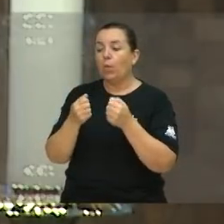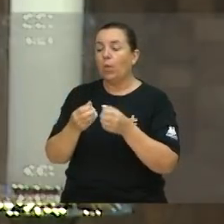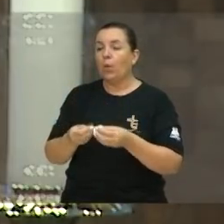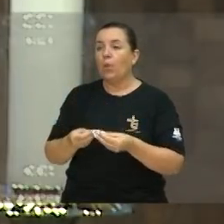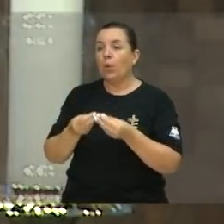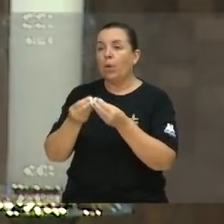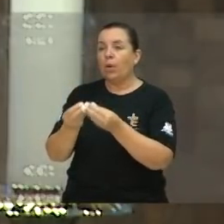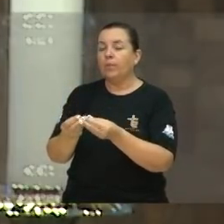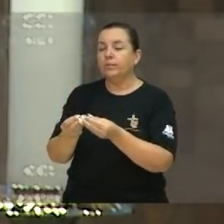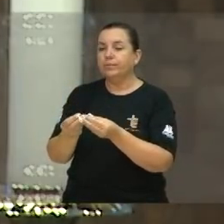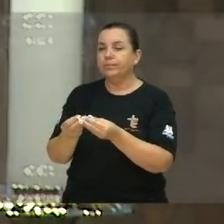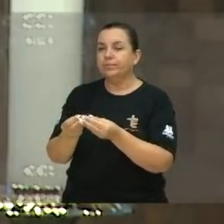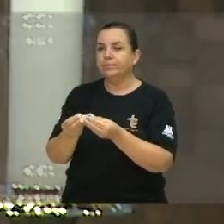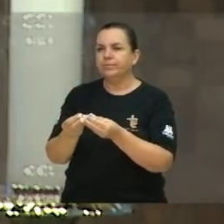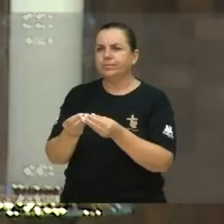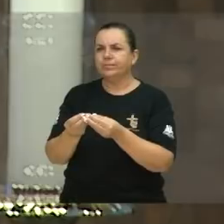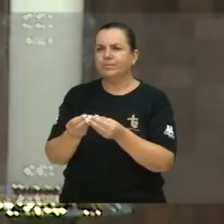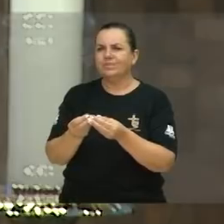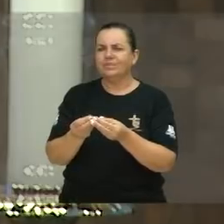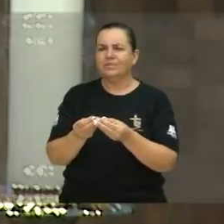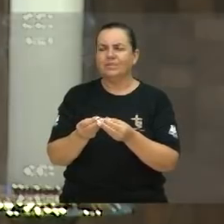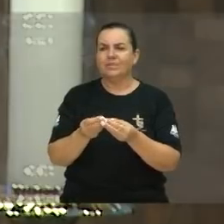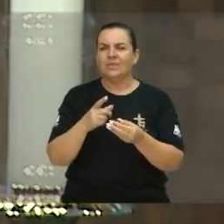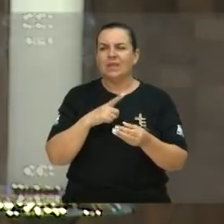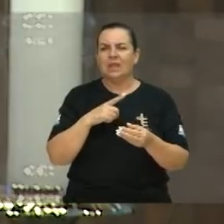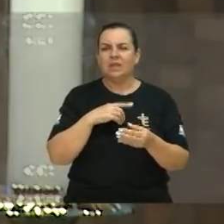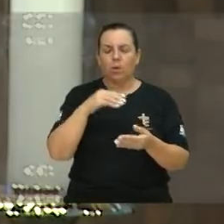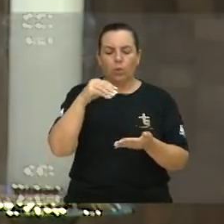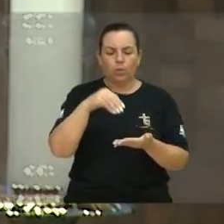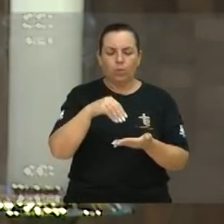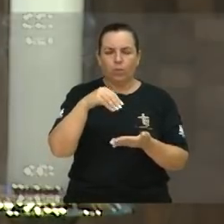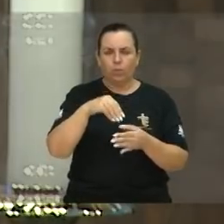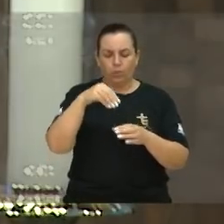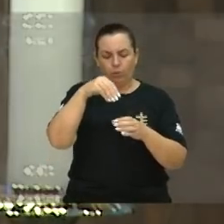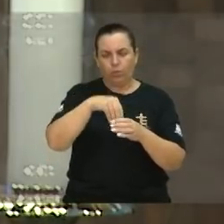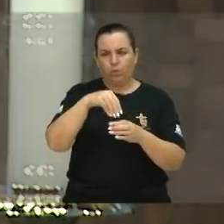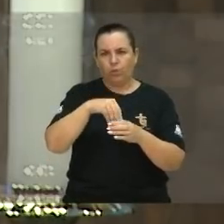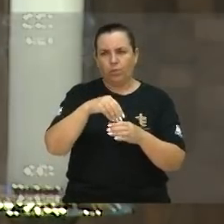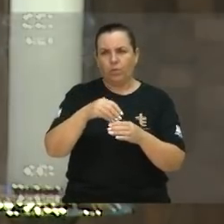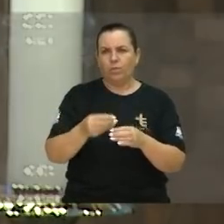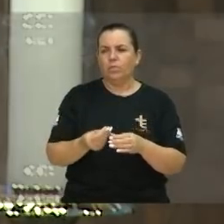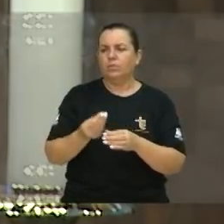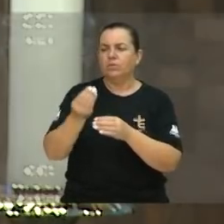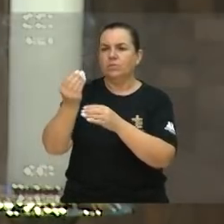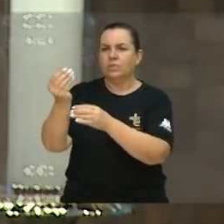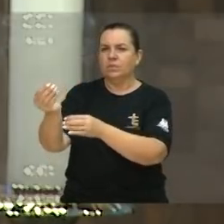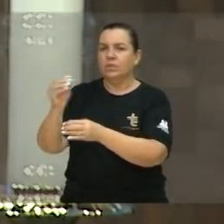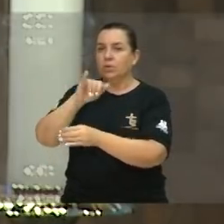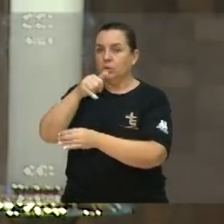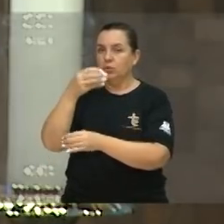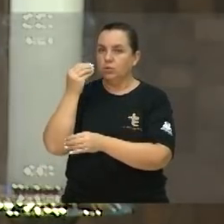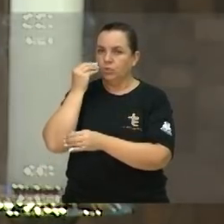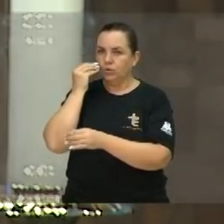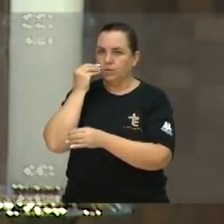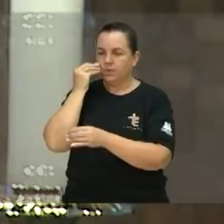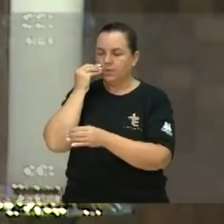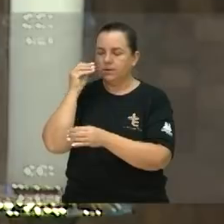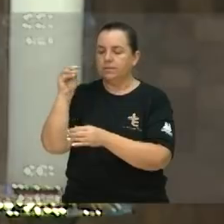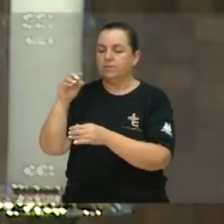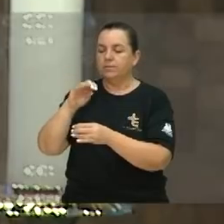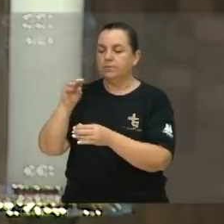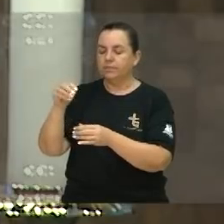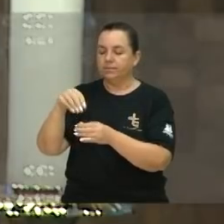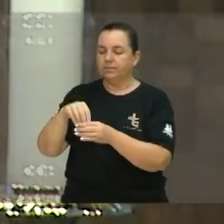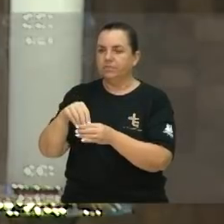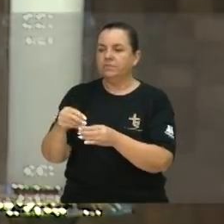muda e serei no molho tendo umedecido o pão ele o toma e da judas filho de simão